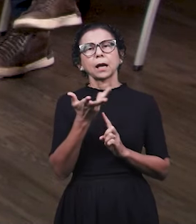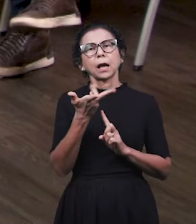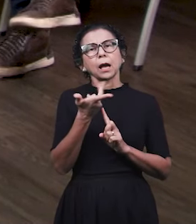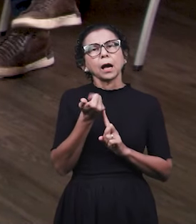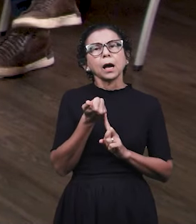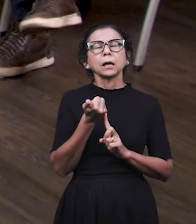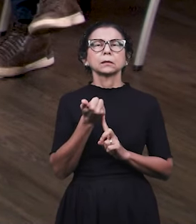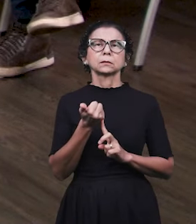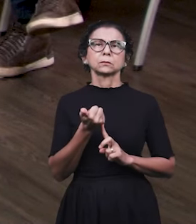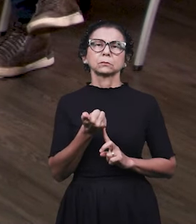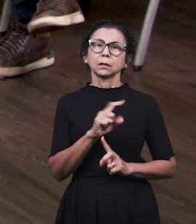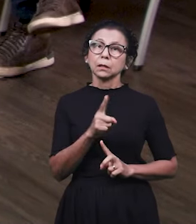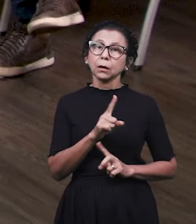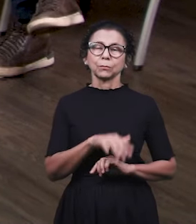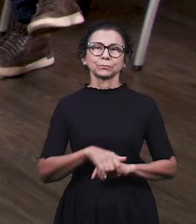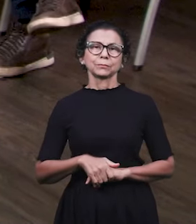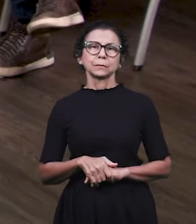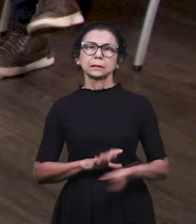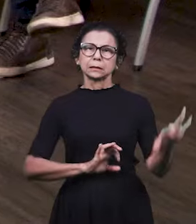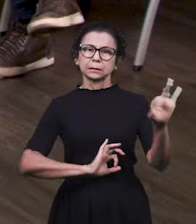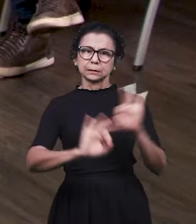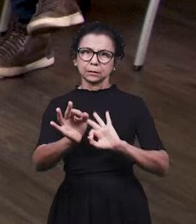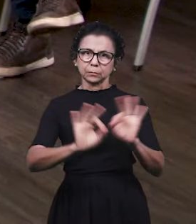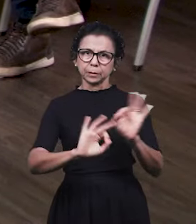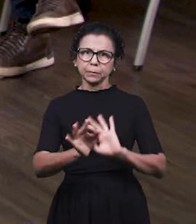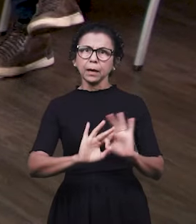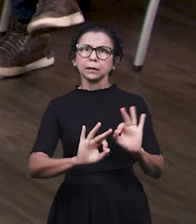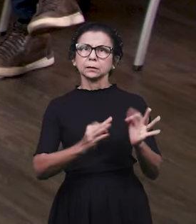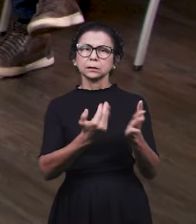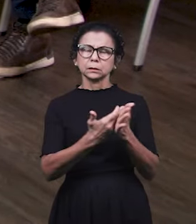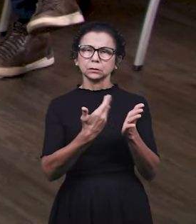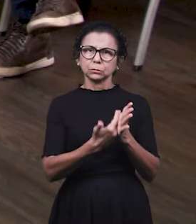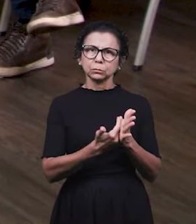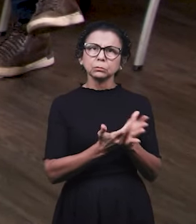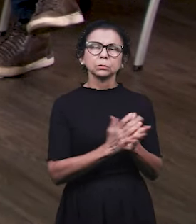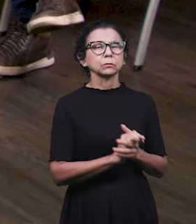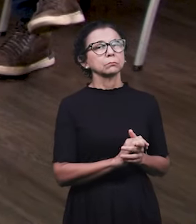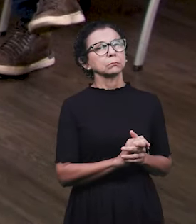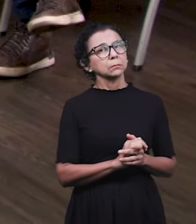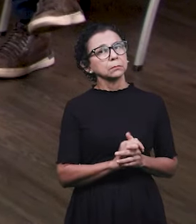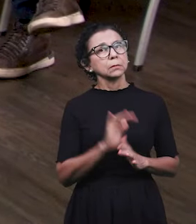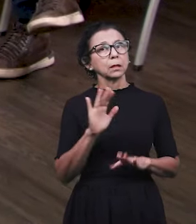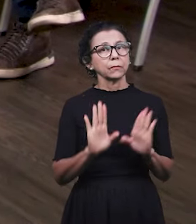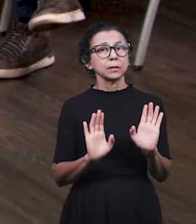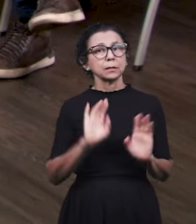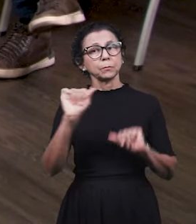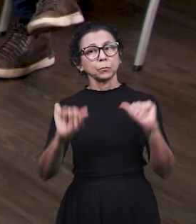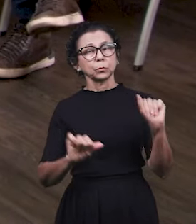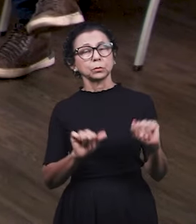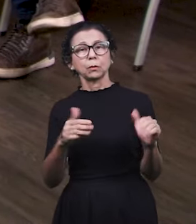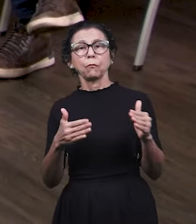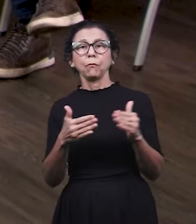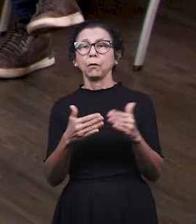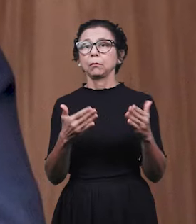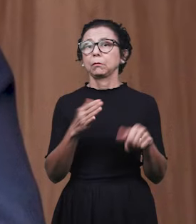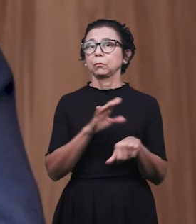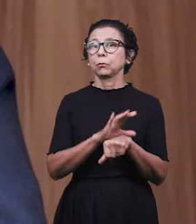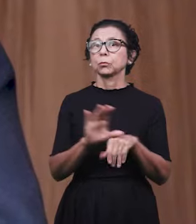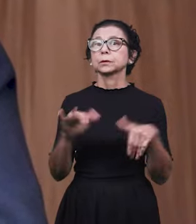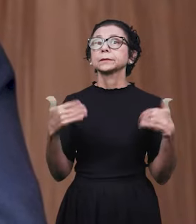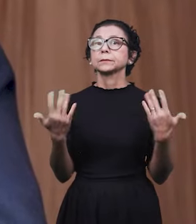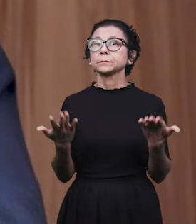Se prepare, porque a vida muda e as necessidades mudam e pode ser que amanhã ou depois você decida fazer outra coisa. E aí como é que